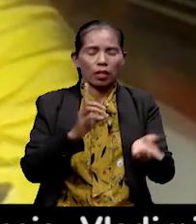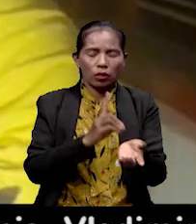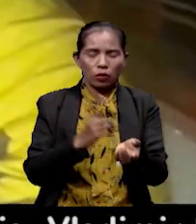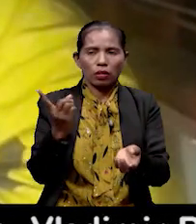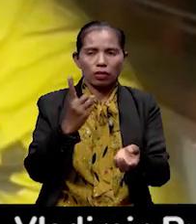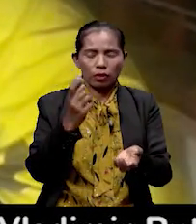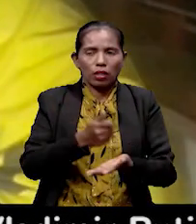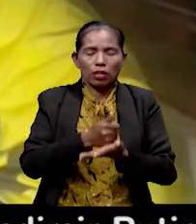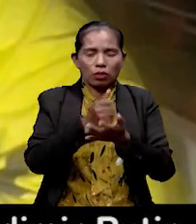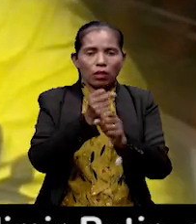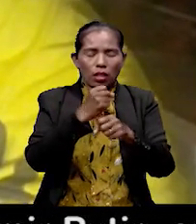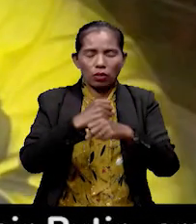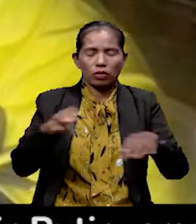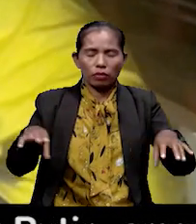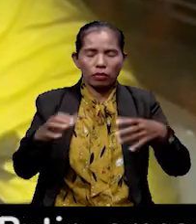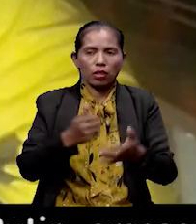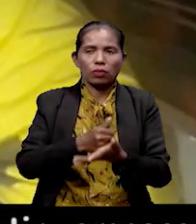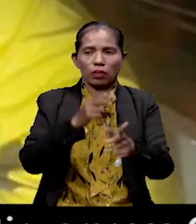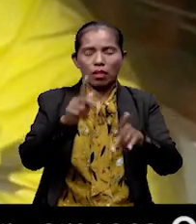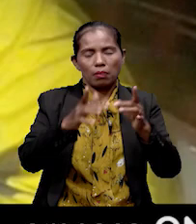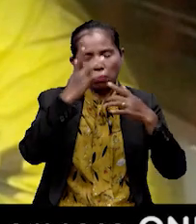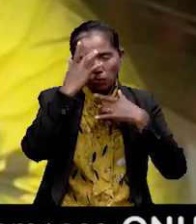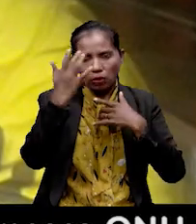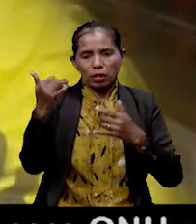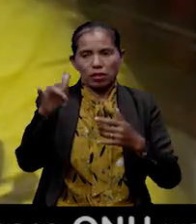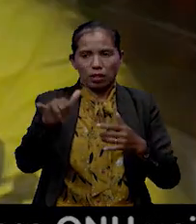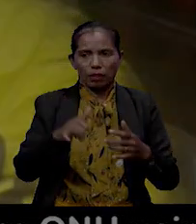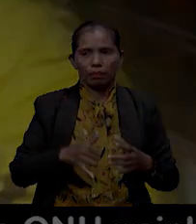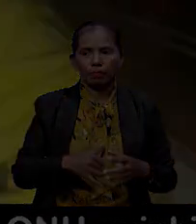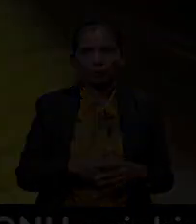fatin hala o serviço, onde atende paciente sira. Lamberto da Silva, ZMN.